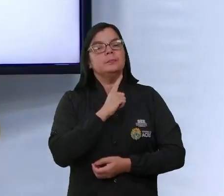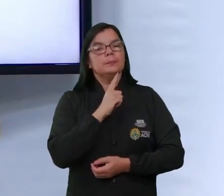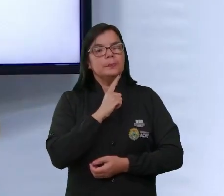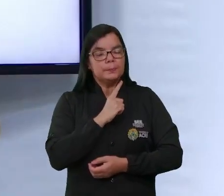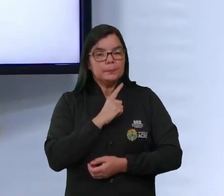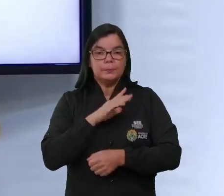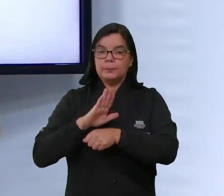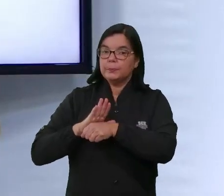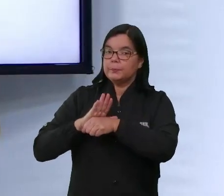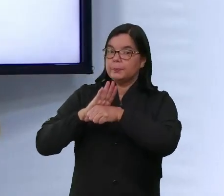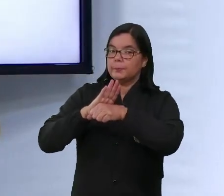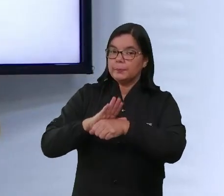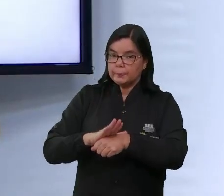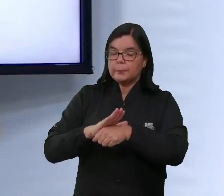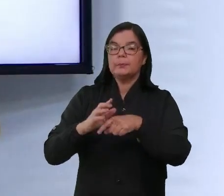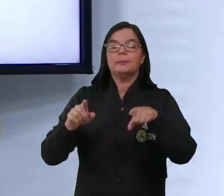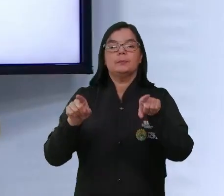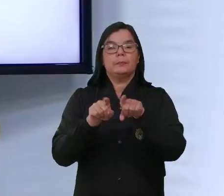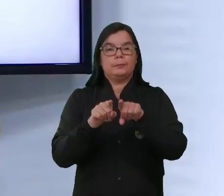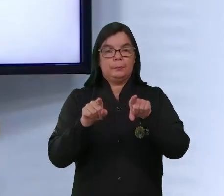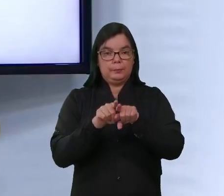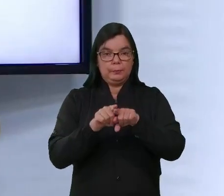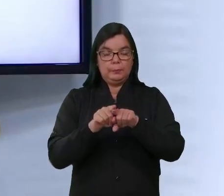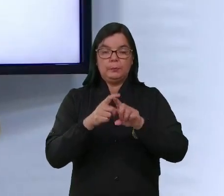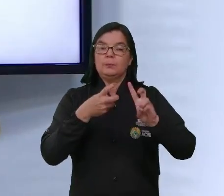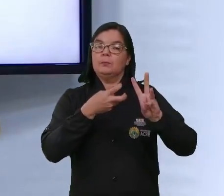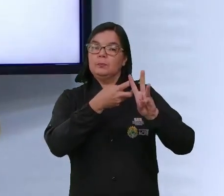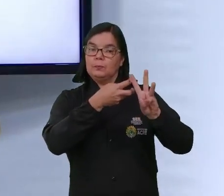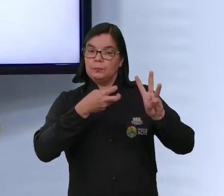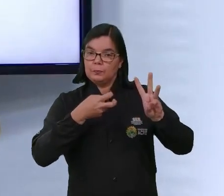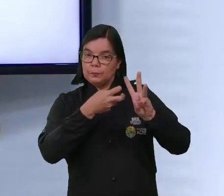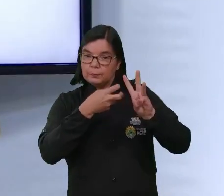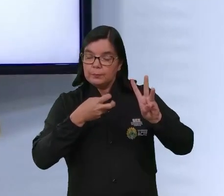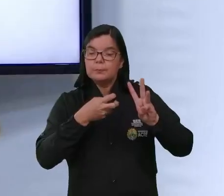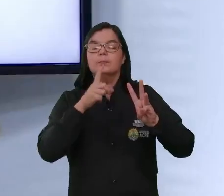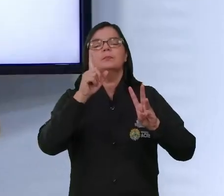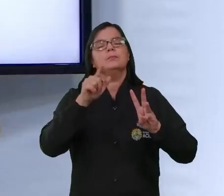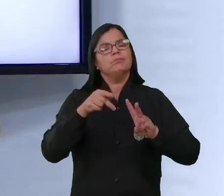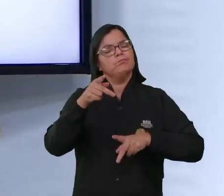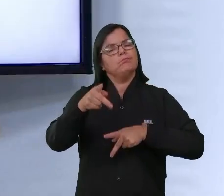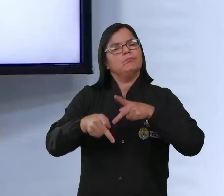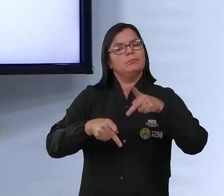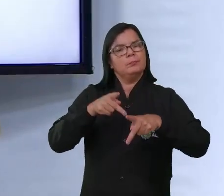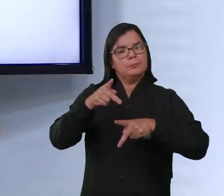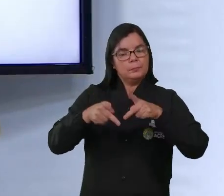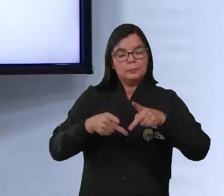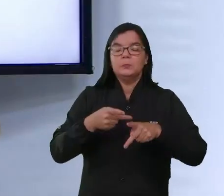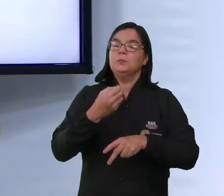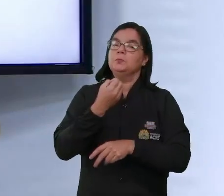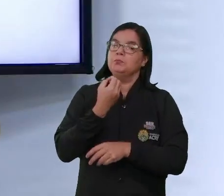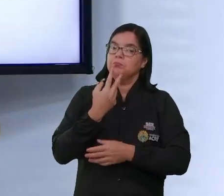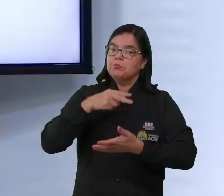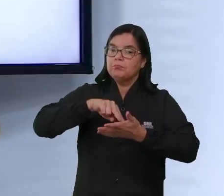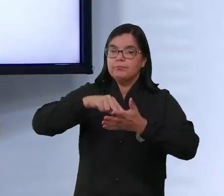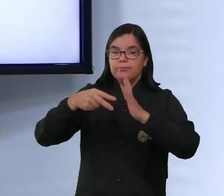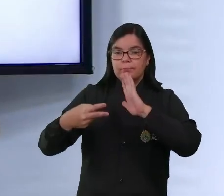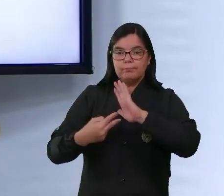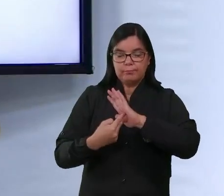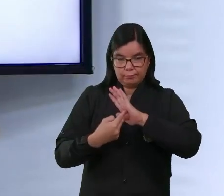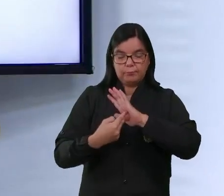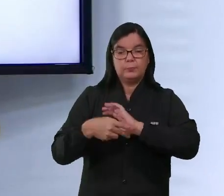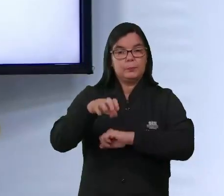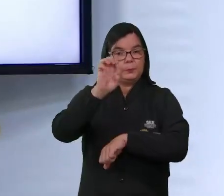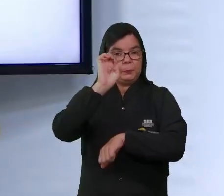a contribuição também dos indígenas, que era uma população significativa aqui no